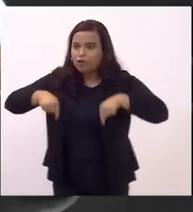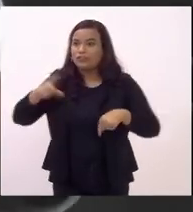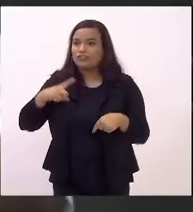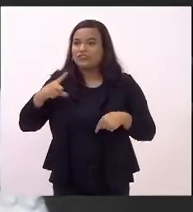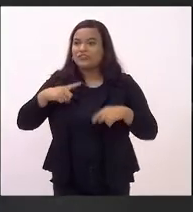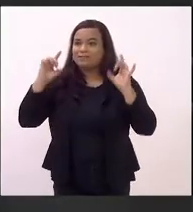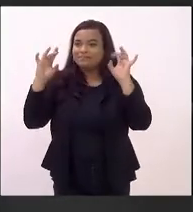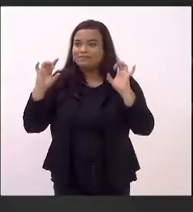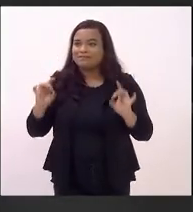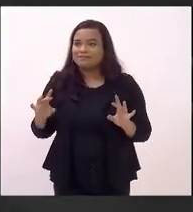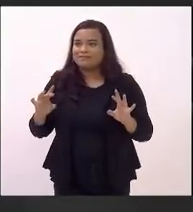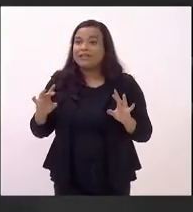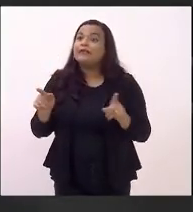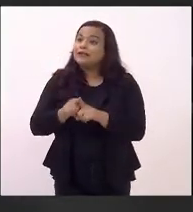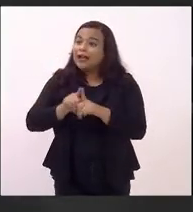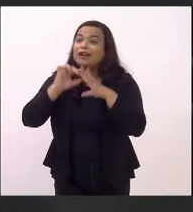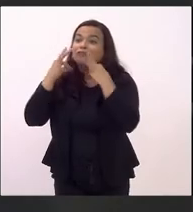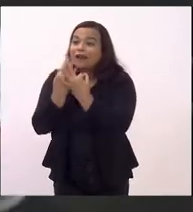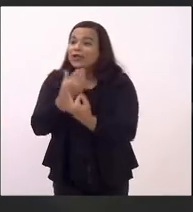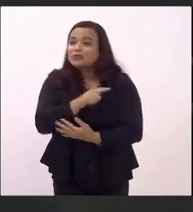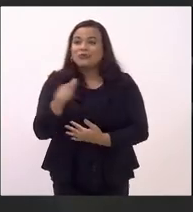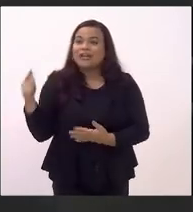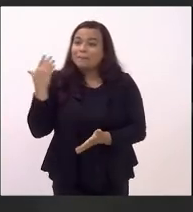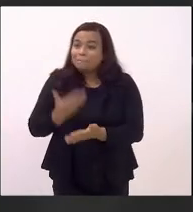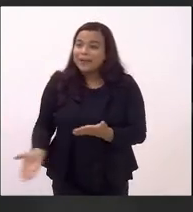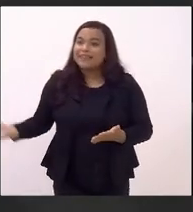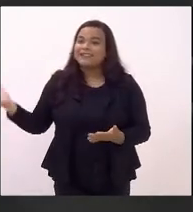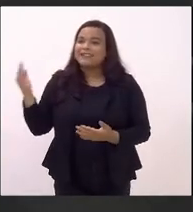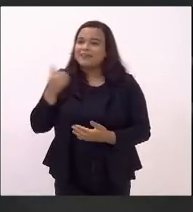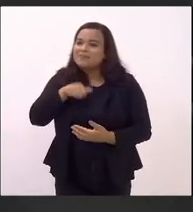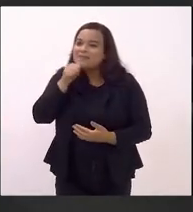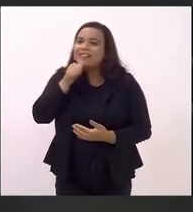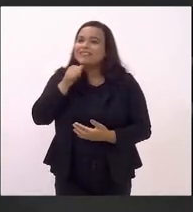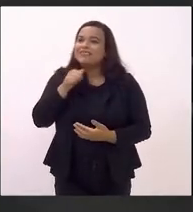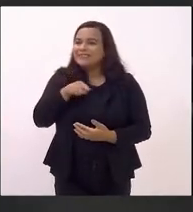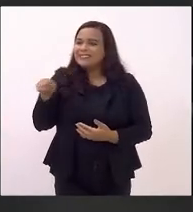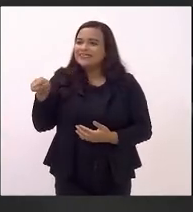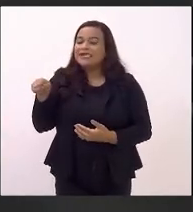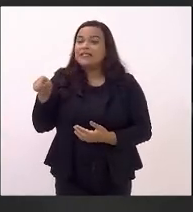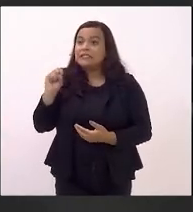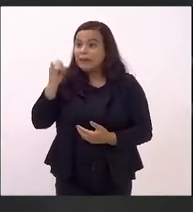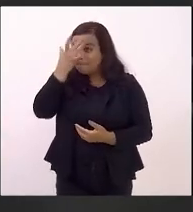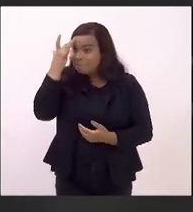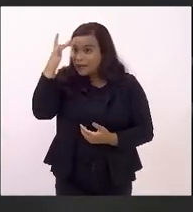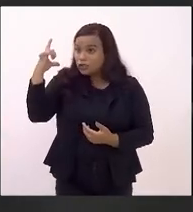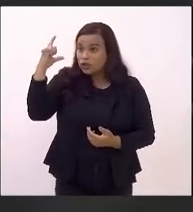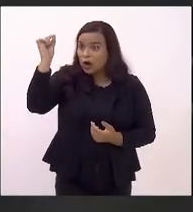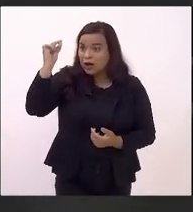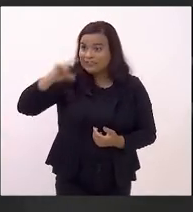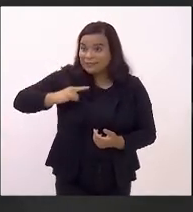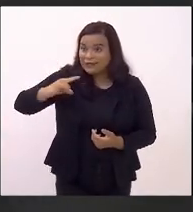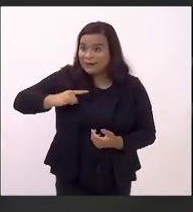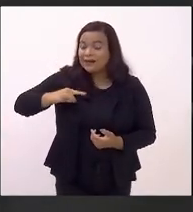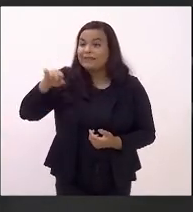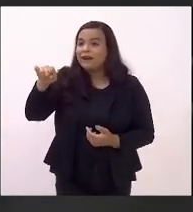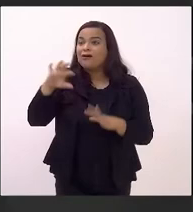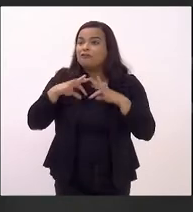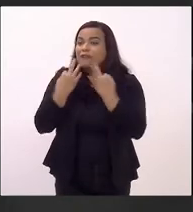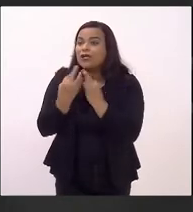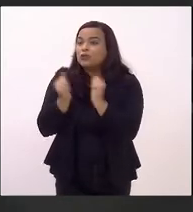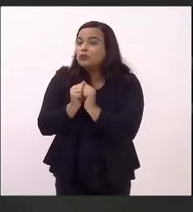Até não ter família. O escolhido não é criado na família. Eu fui com meu pai depois de 40